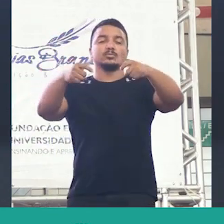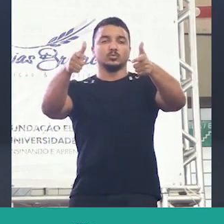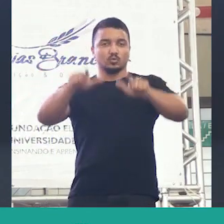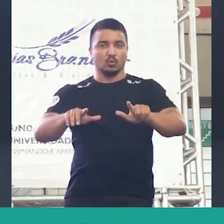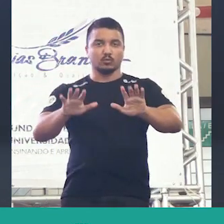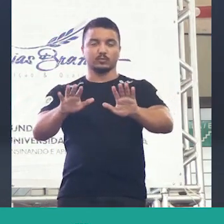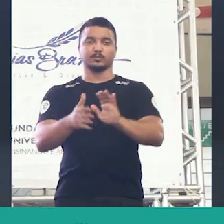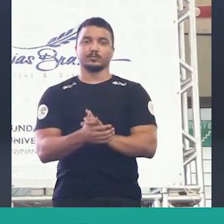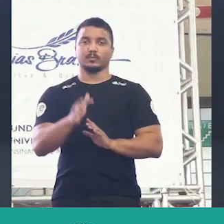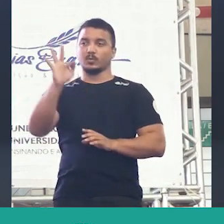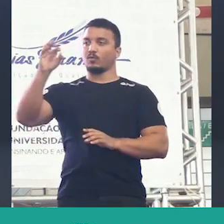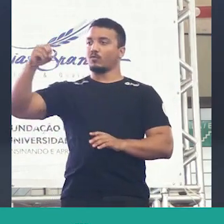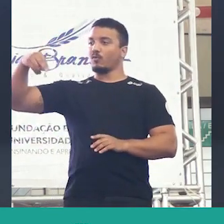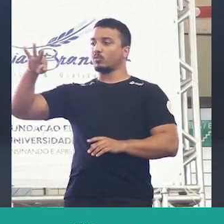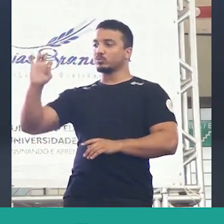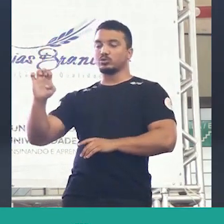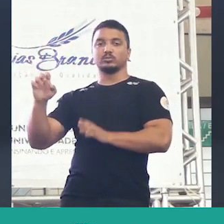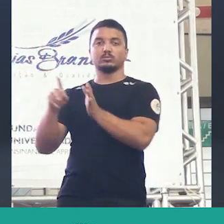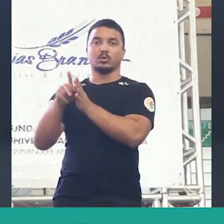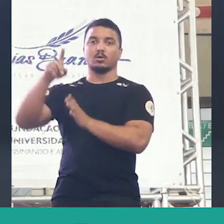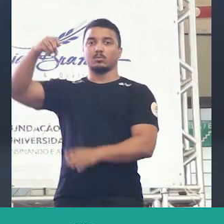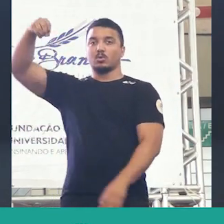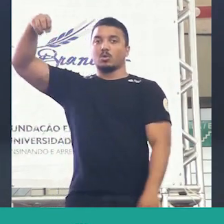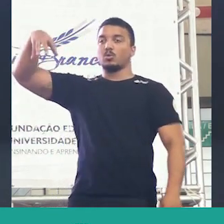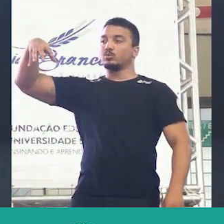lá. O que é fonte de luz?